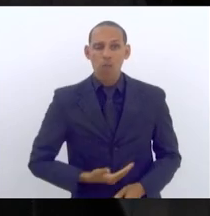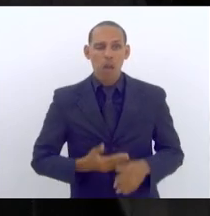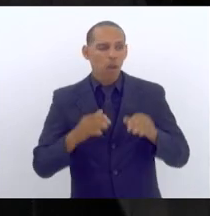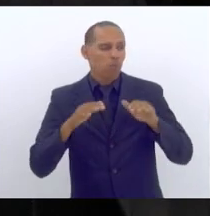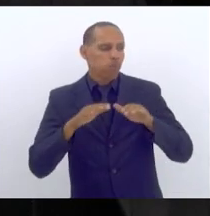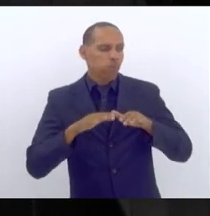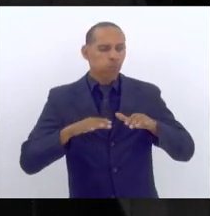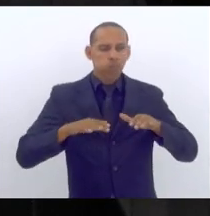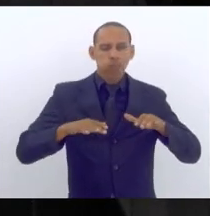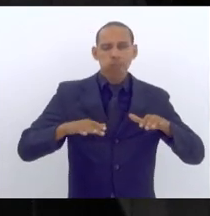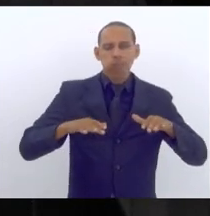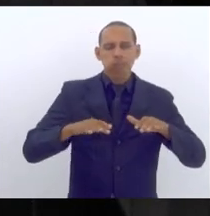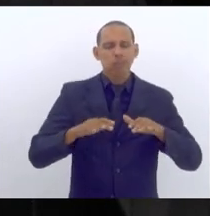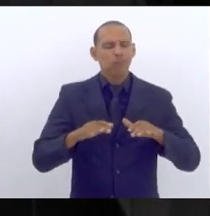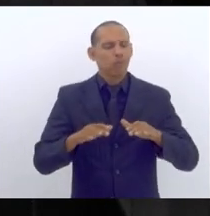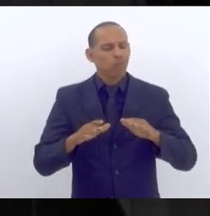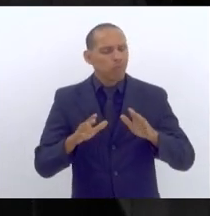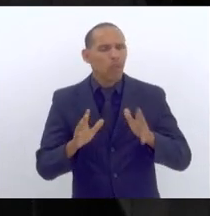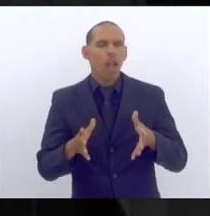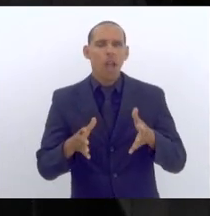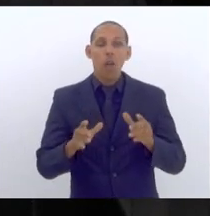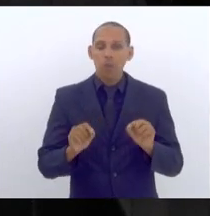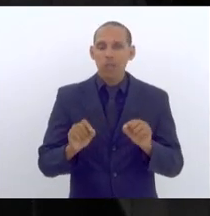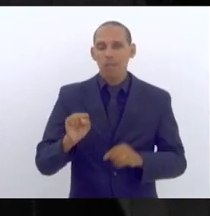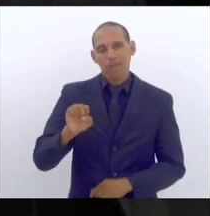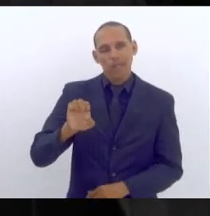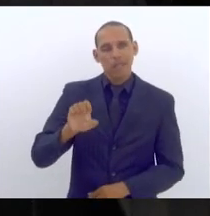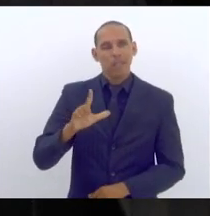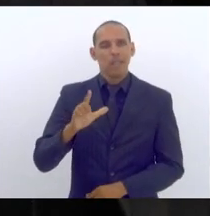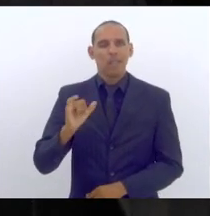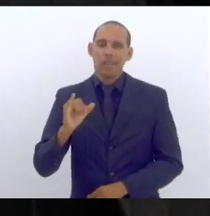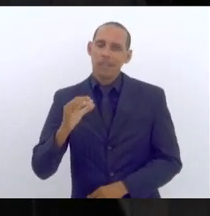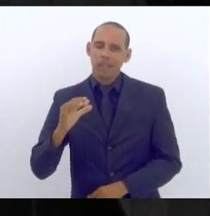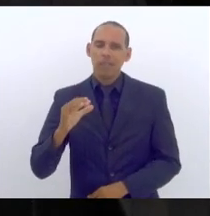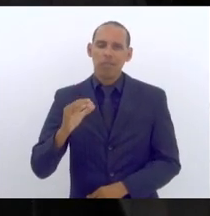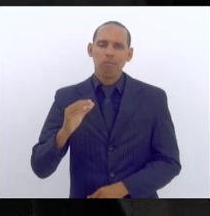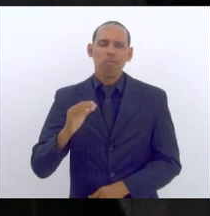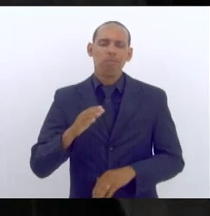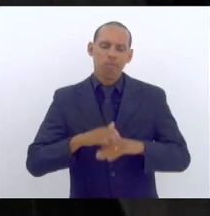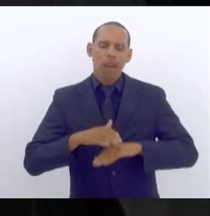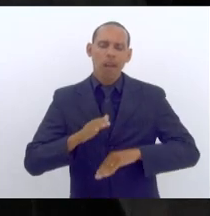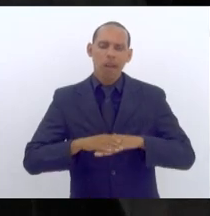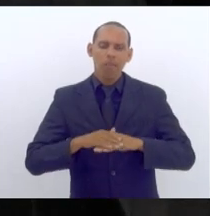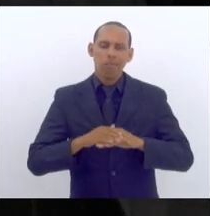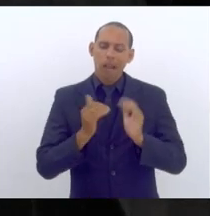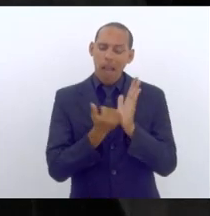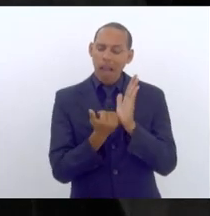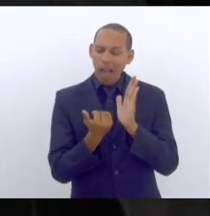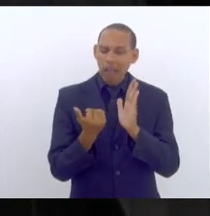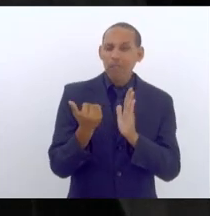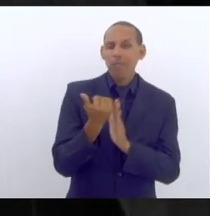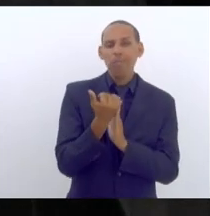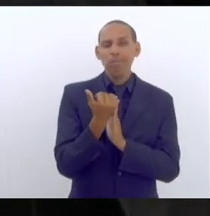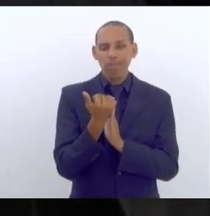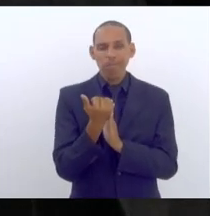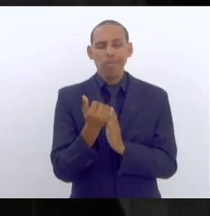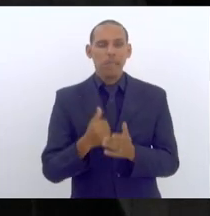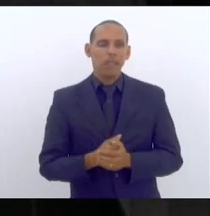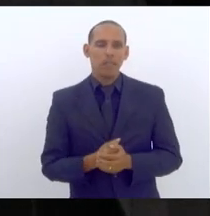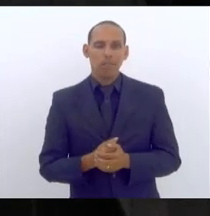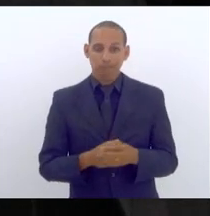já praticaram taxa SELIC exorbitante vamos lá